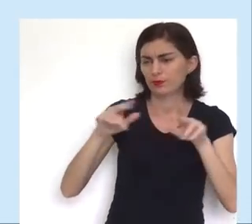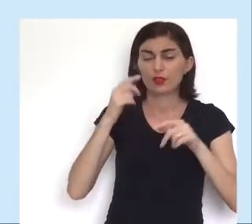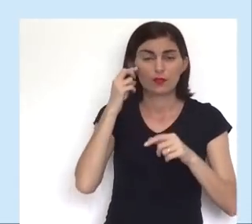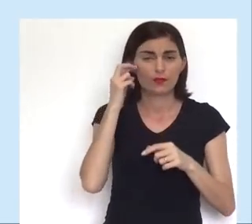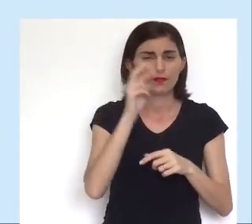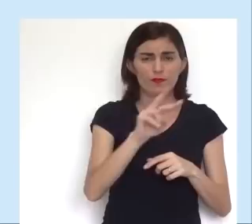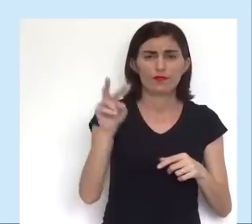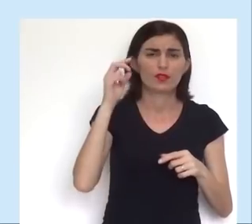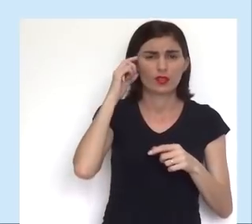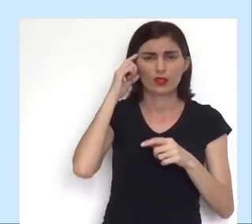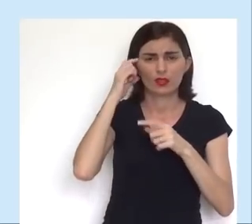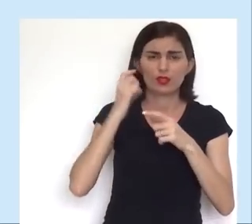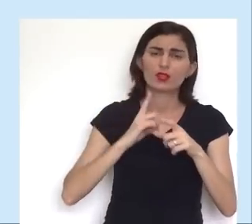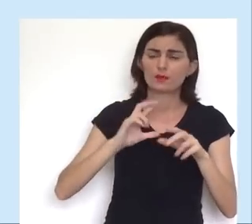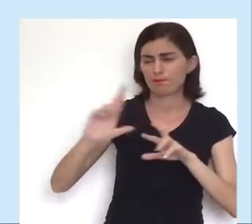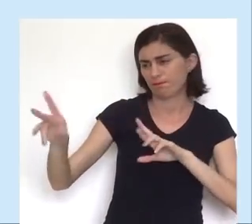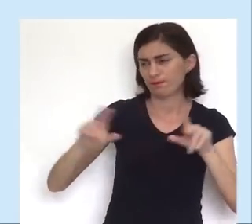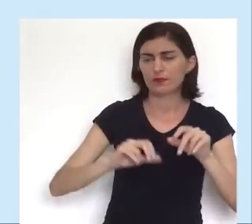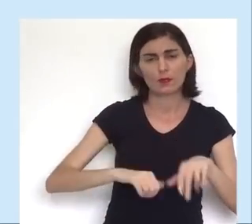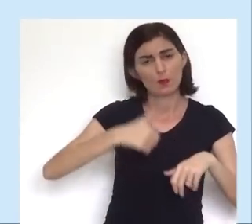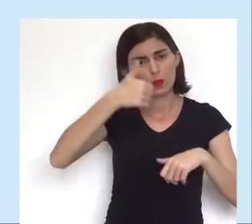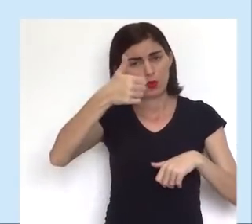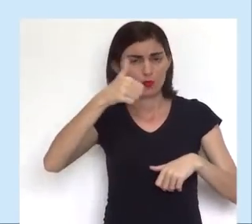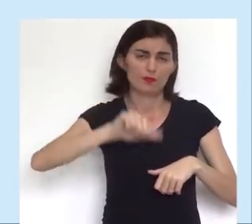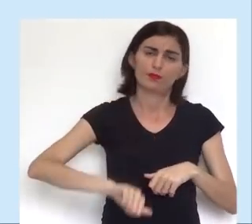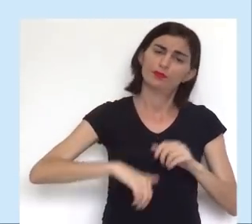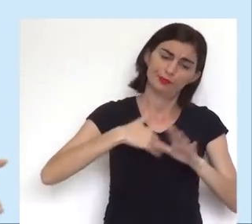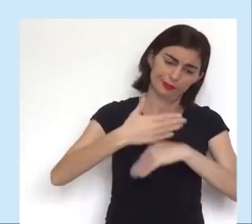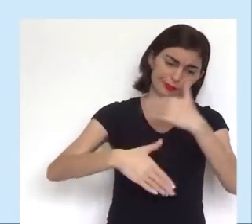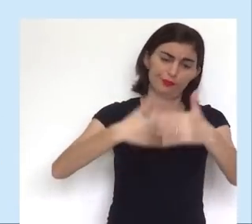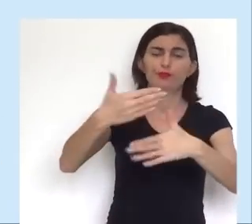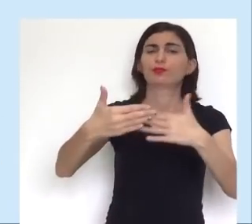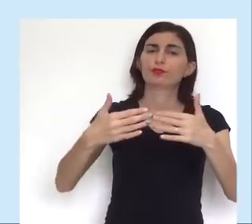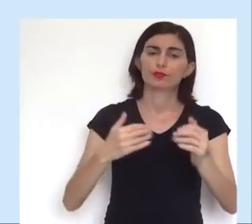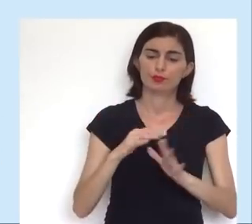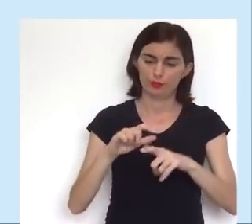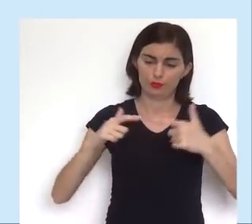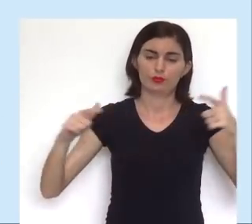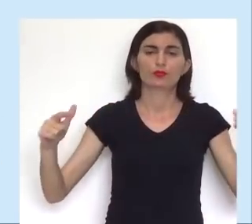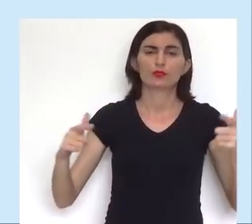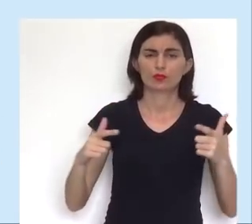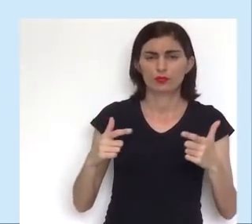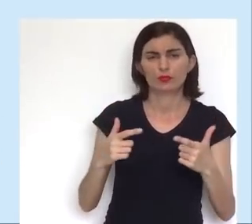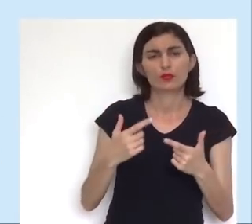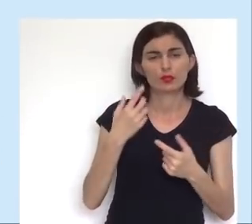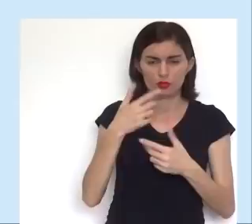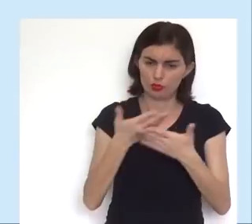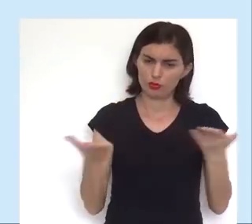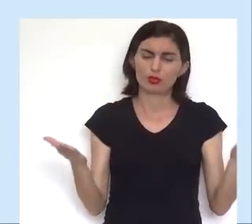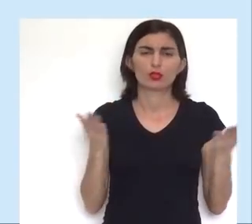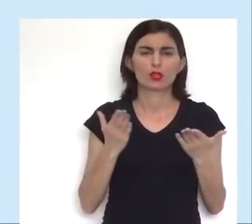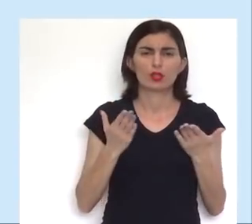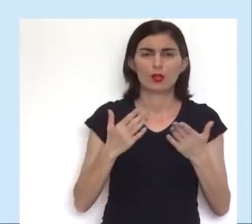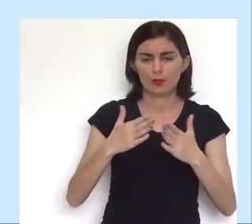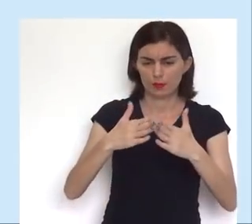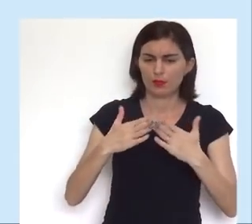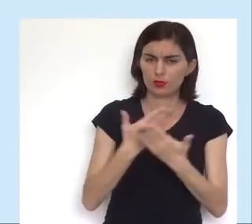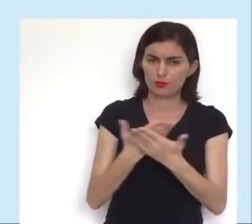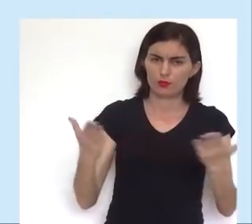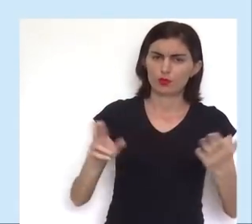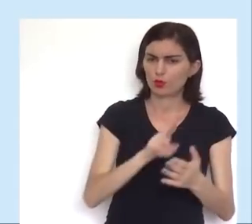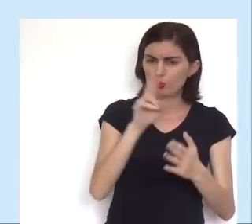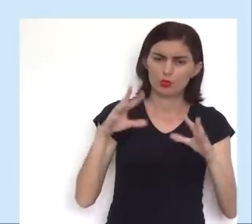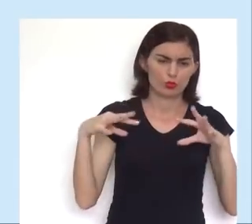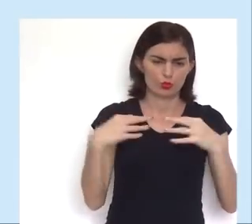Então vocês veem que existem grandes desvantagens também na evolução e no crescimento dos transportes. Gente, peço que